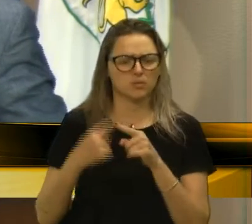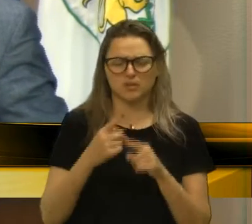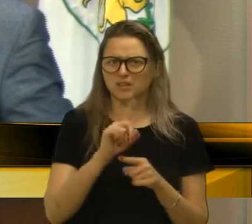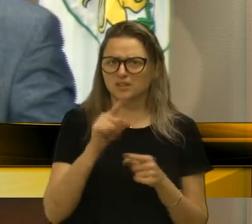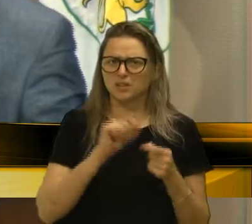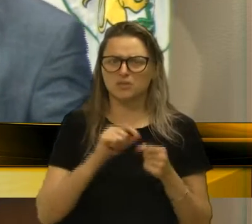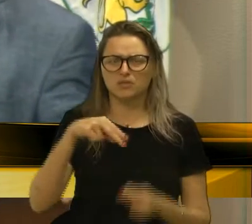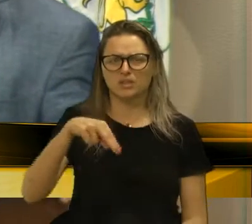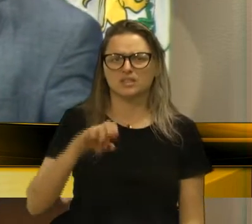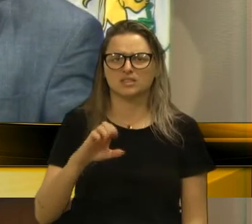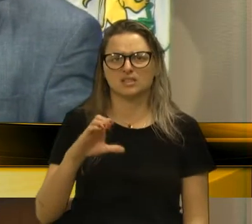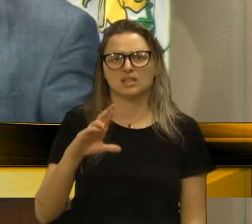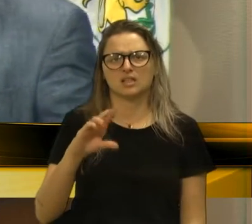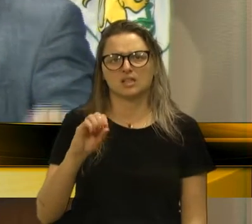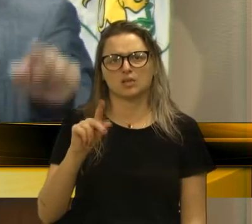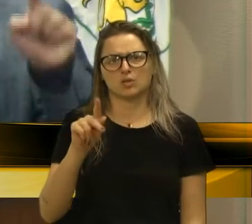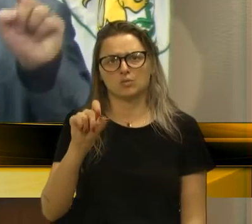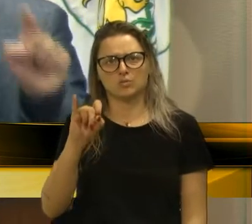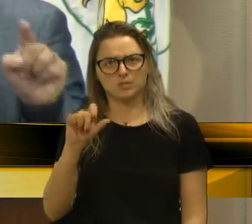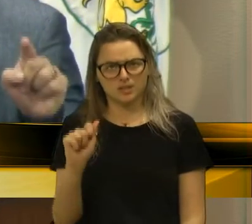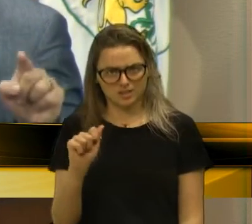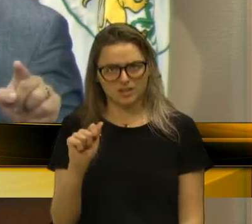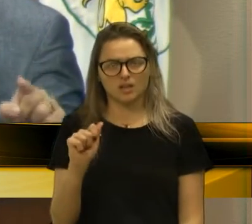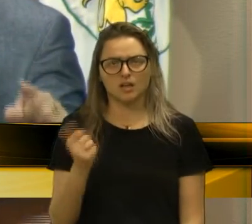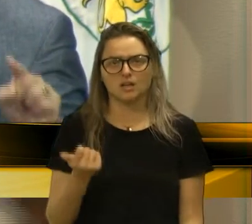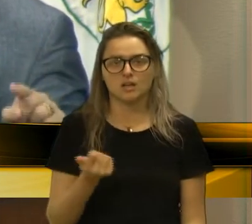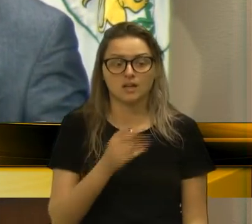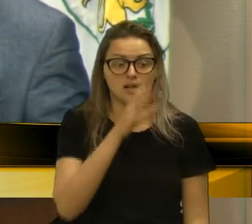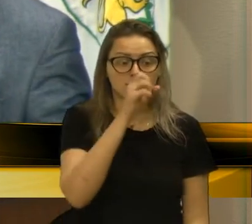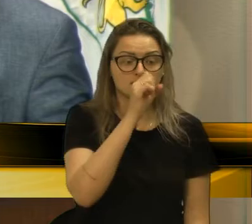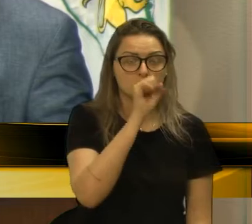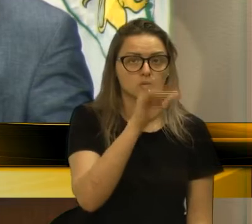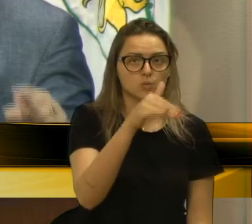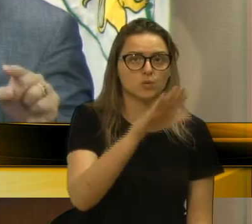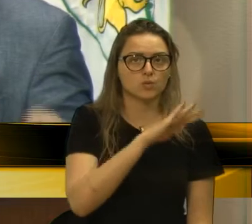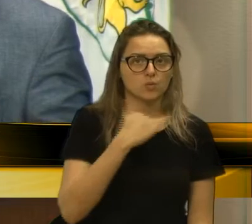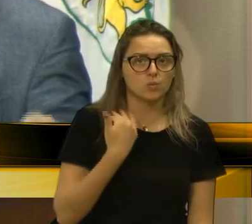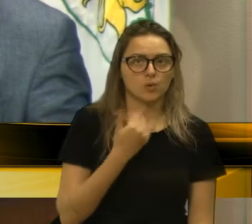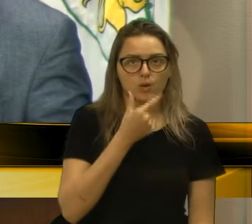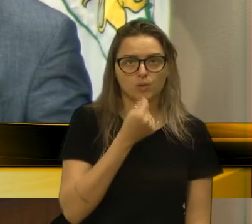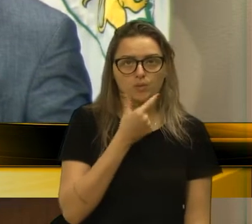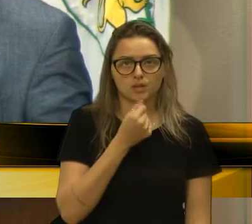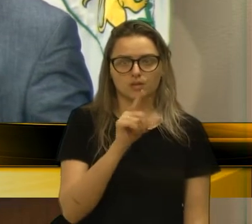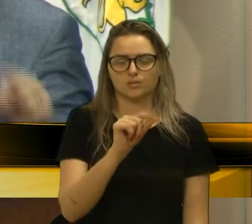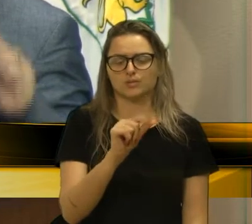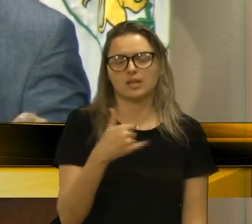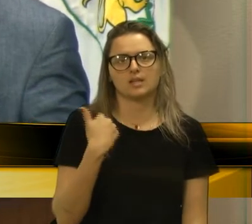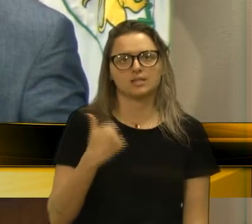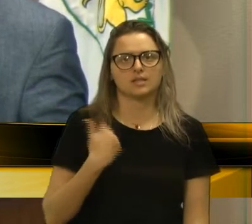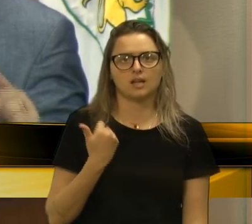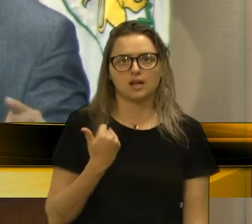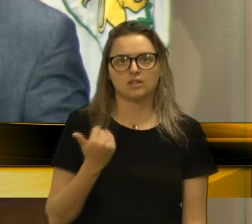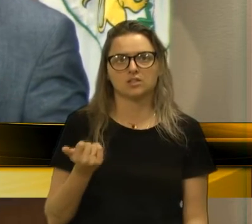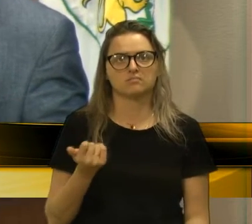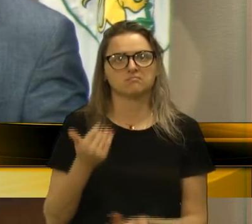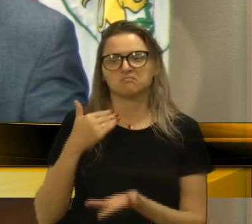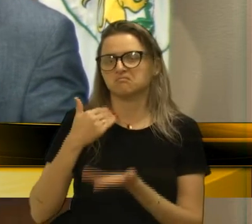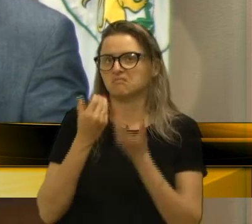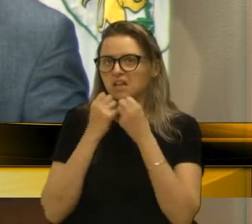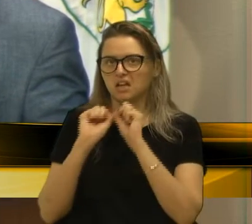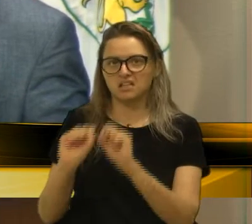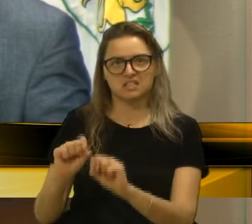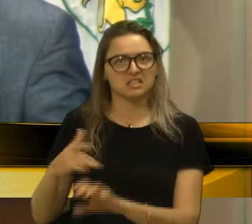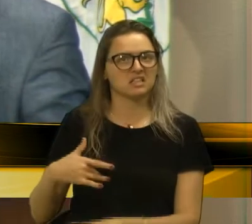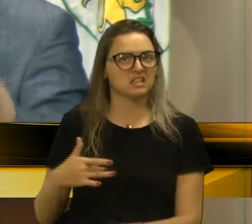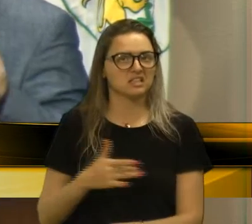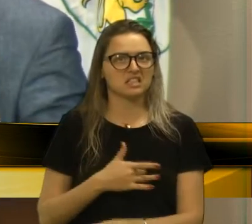feita uma necropsia? E outra, vereador Nunes, desde sábado, quando morreu esse menino de 10 anos, ninguém da Secretaria Municipal